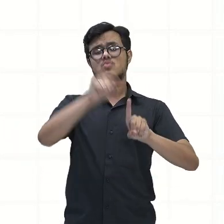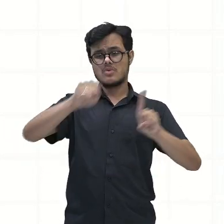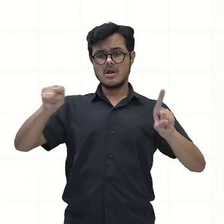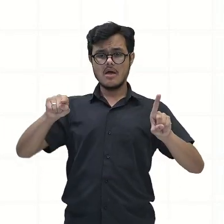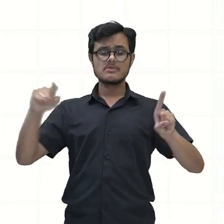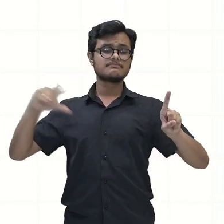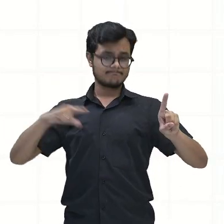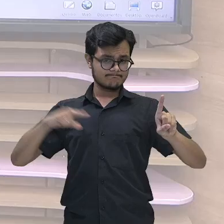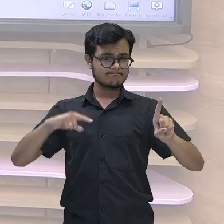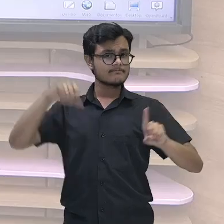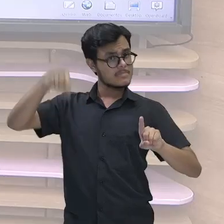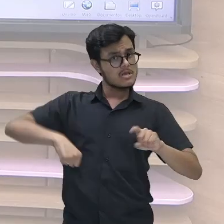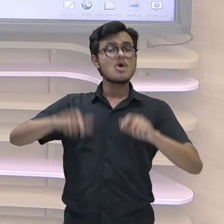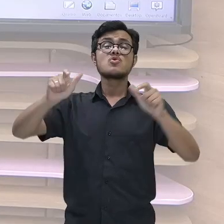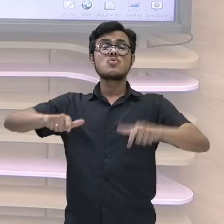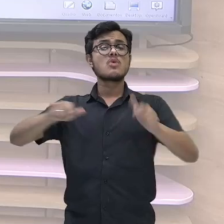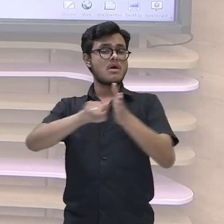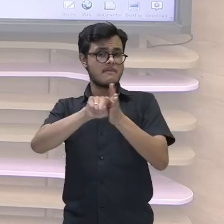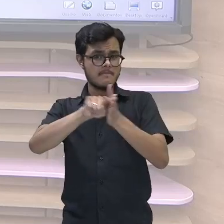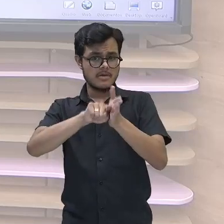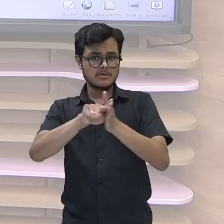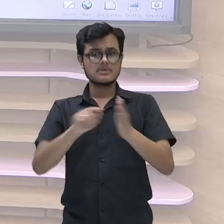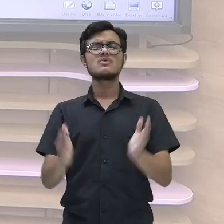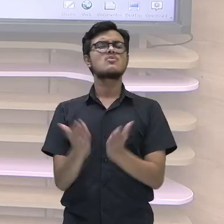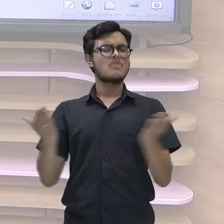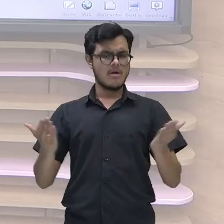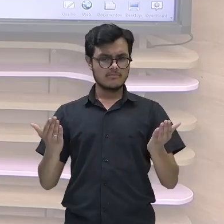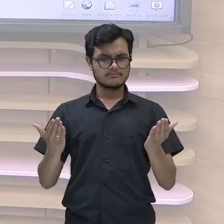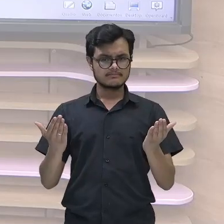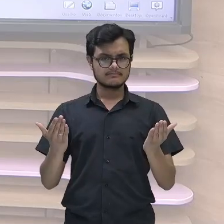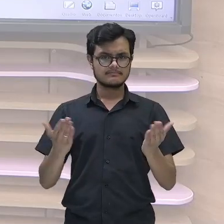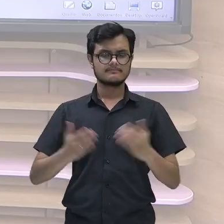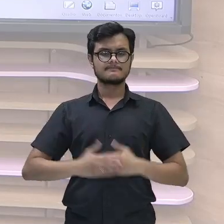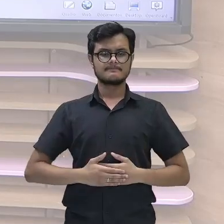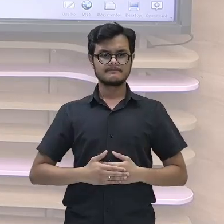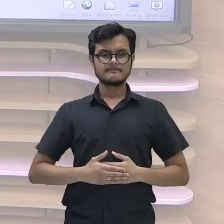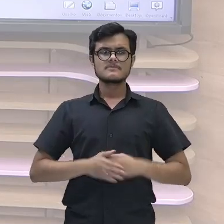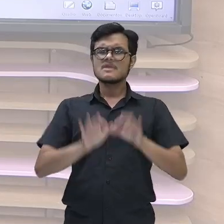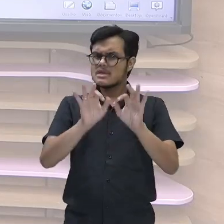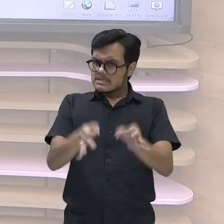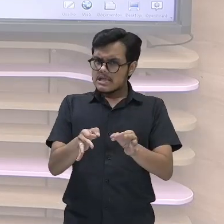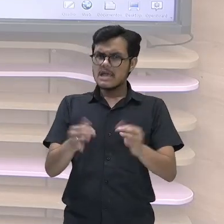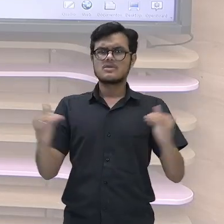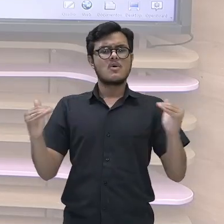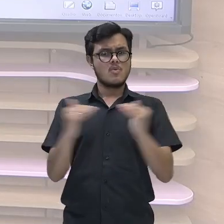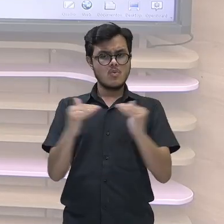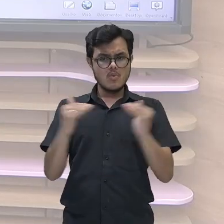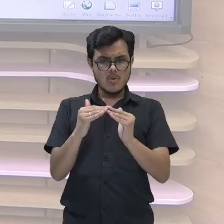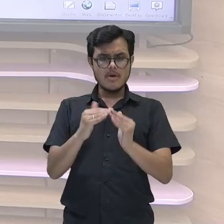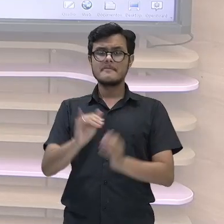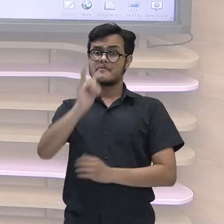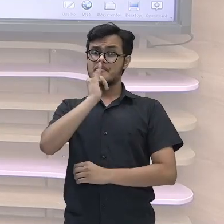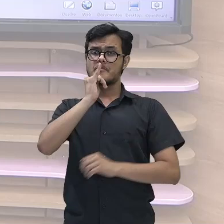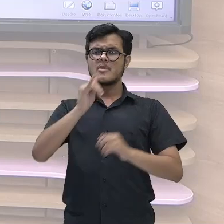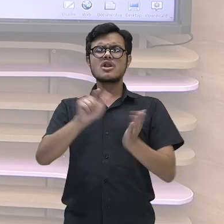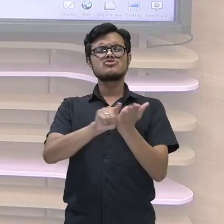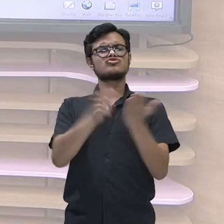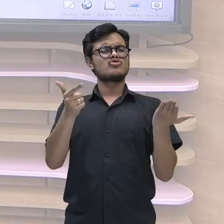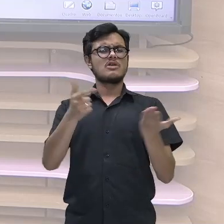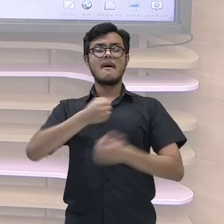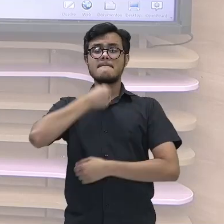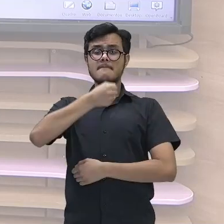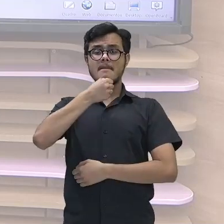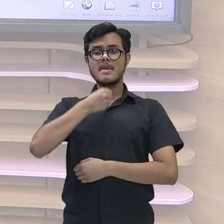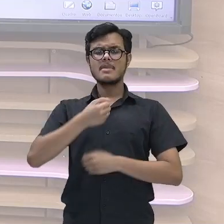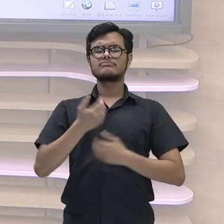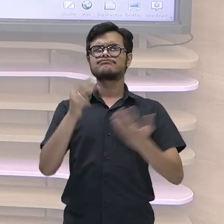uma fonte confiável, gente. Até mesmo como uma notícia que você está lendo, você